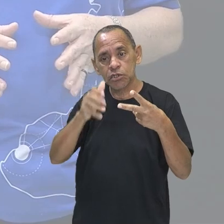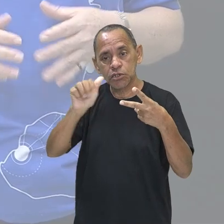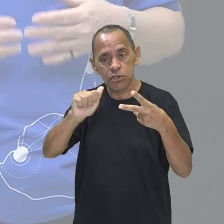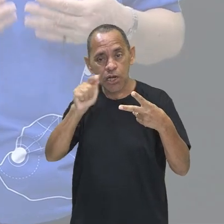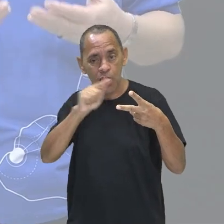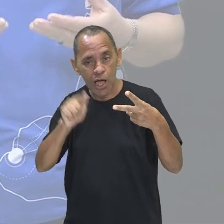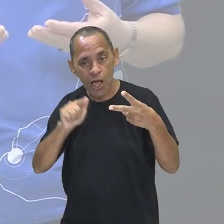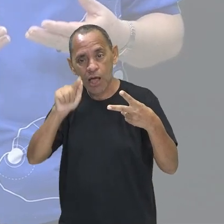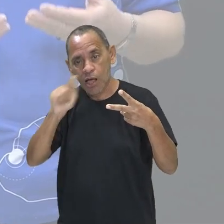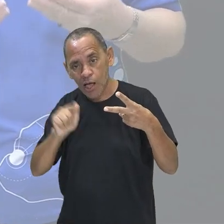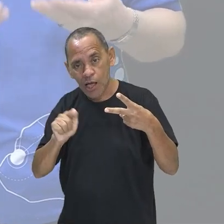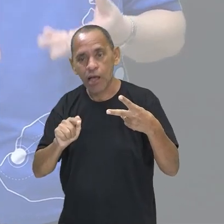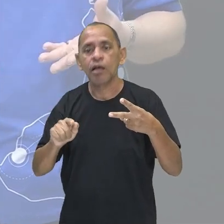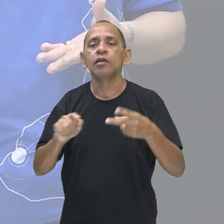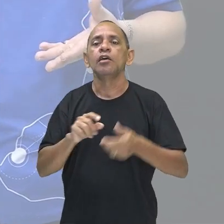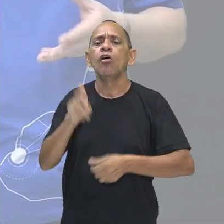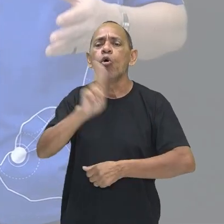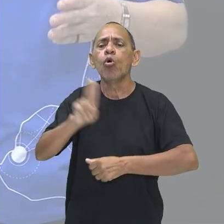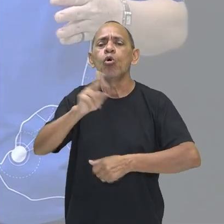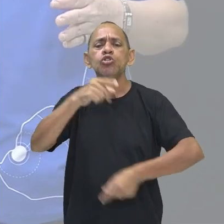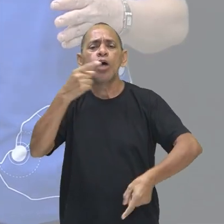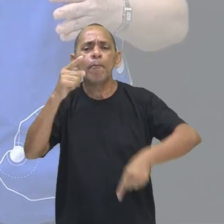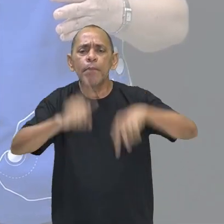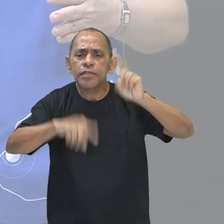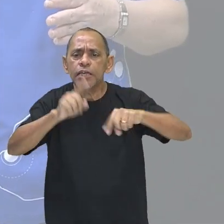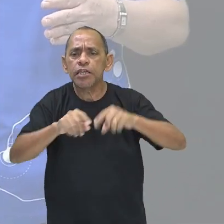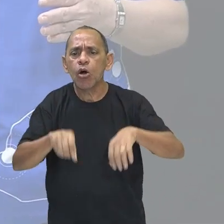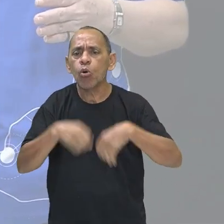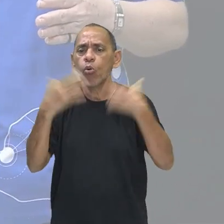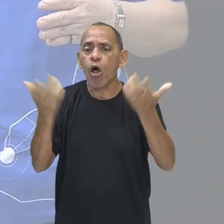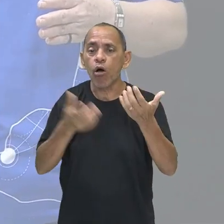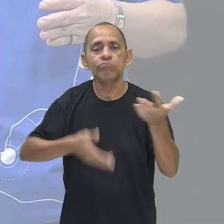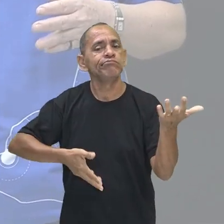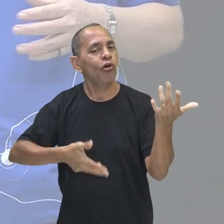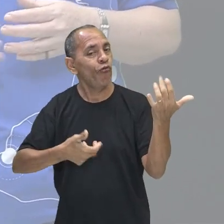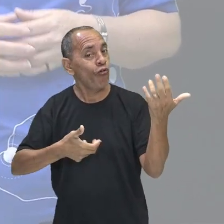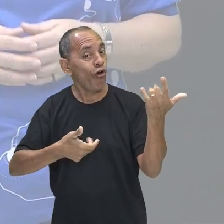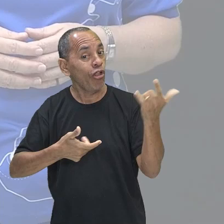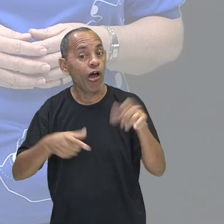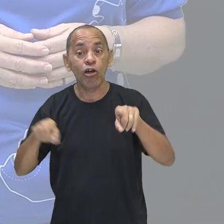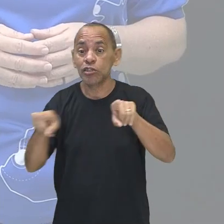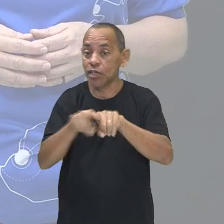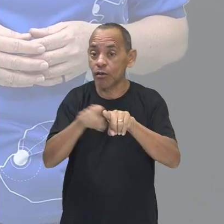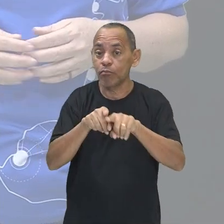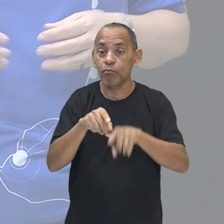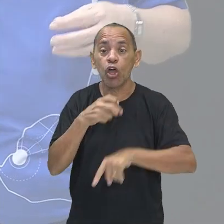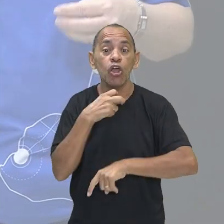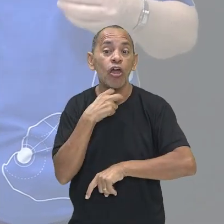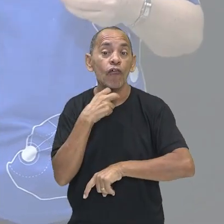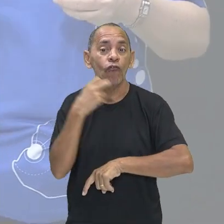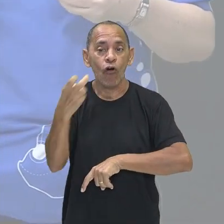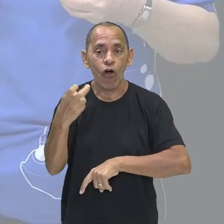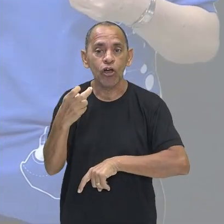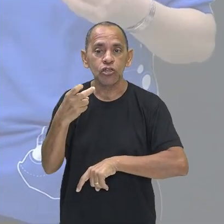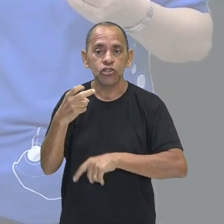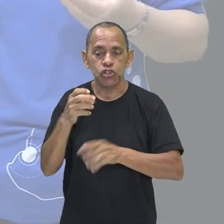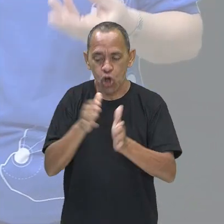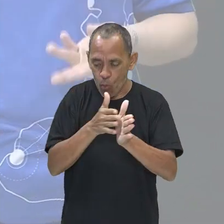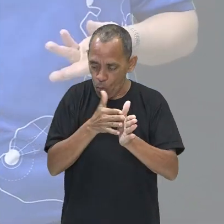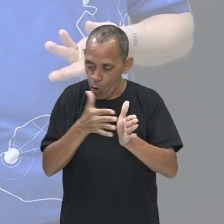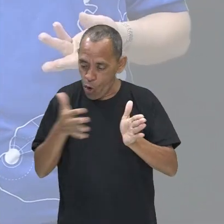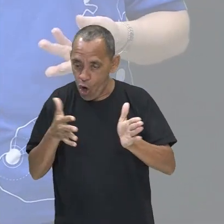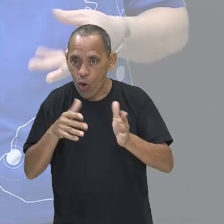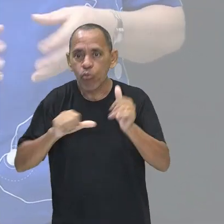é o quê? É o violão e a voz. Vai mudar com o passar do tempo? Claro que vai mudar, mas a